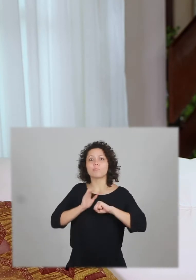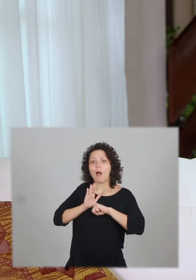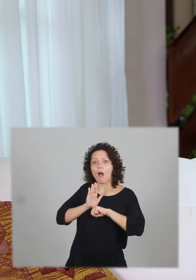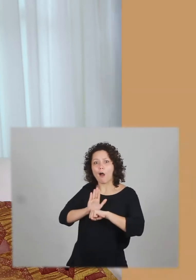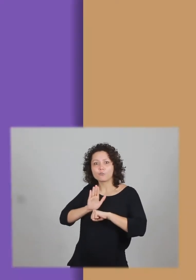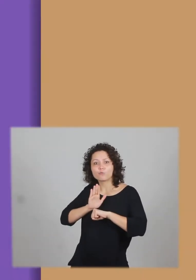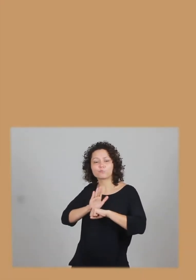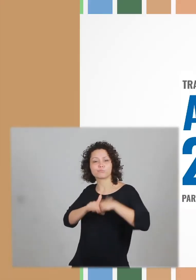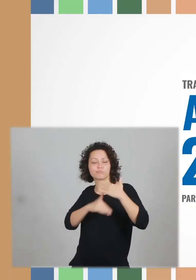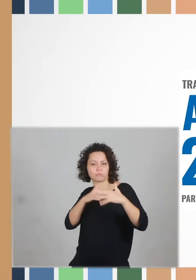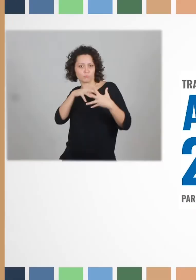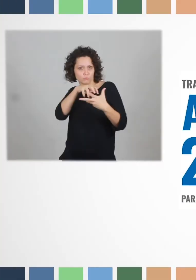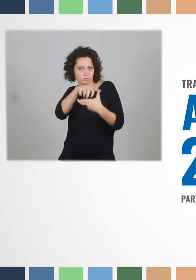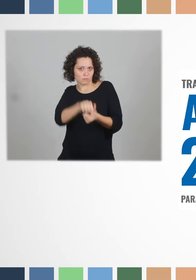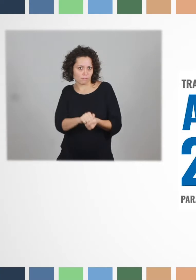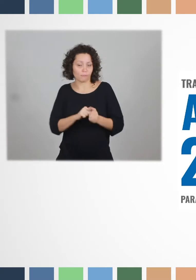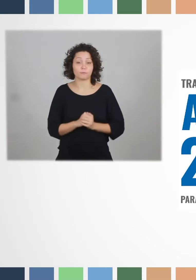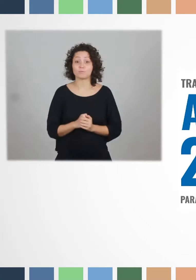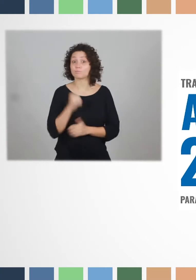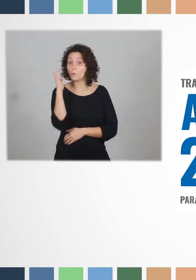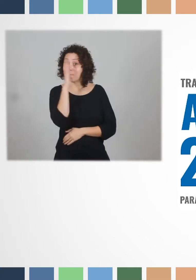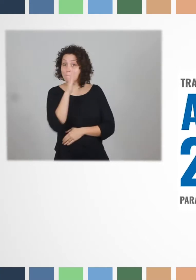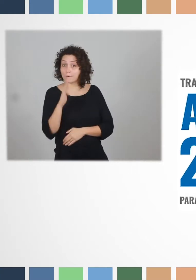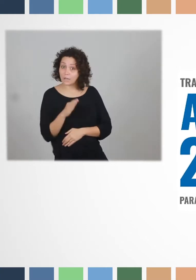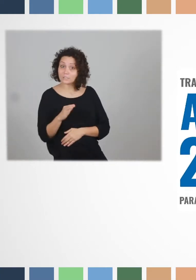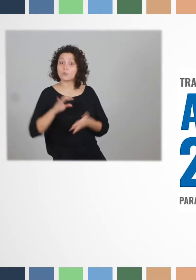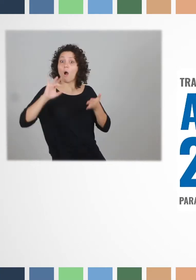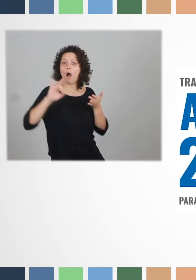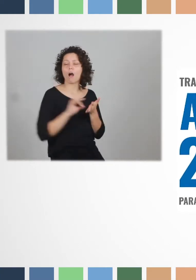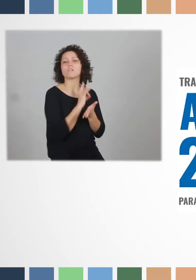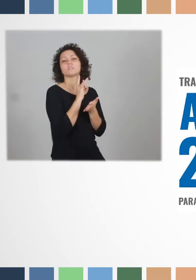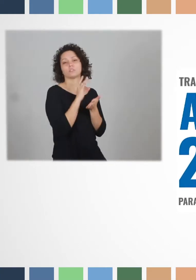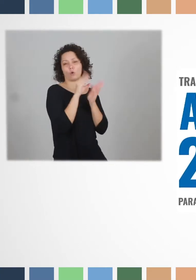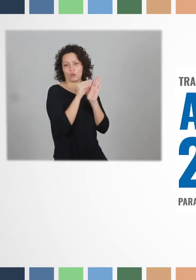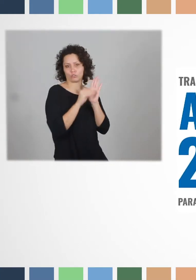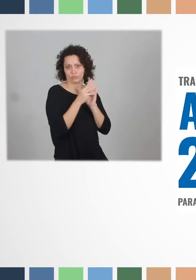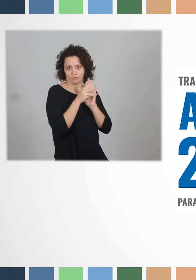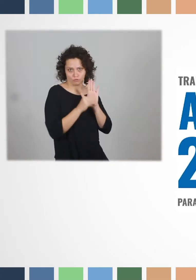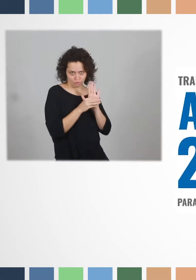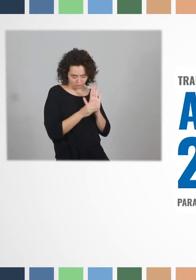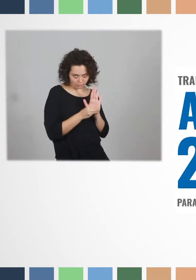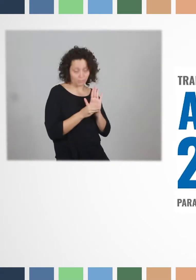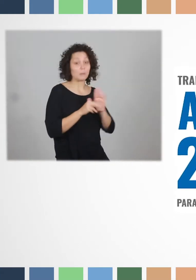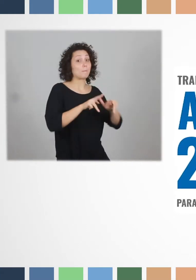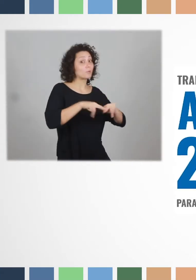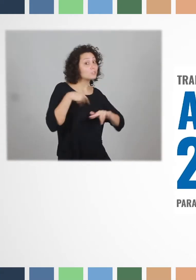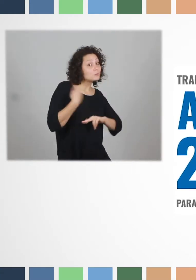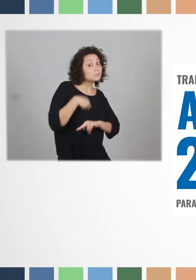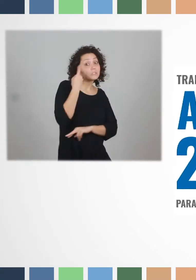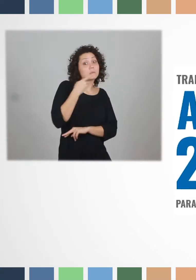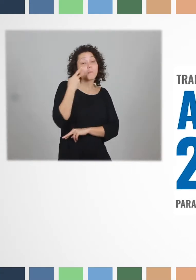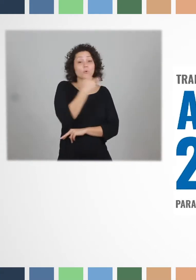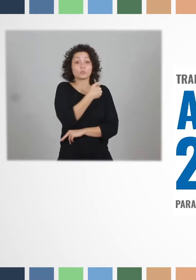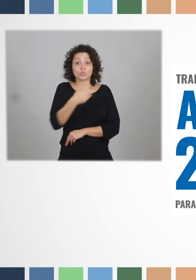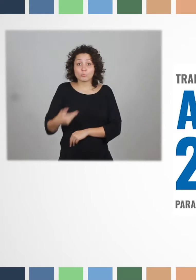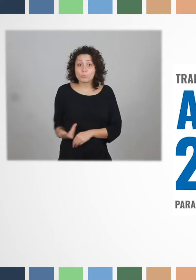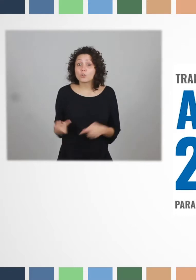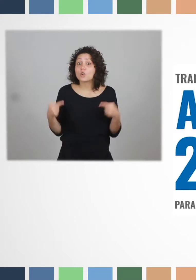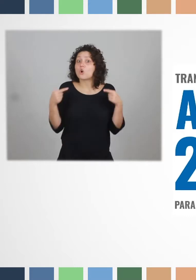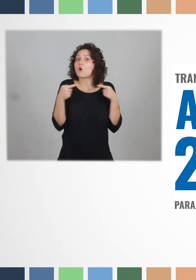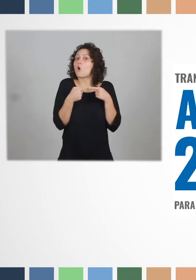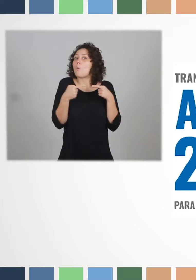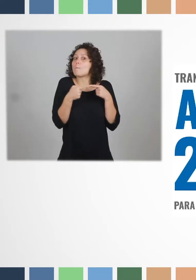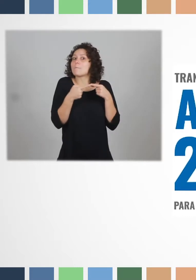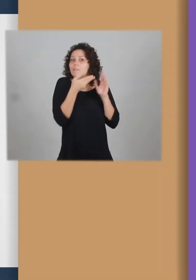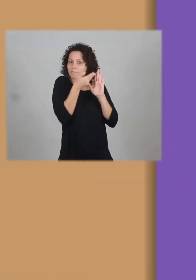sustentável. O Brasil aderiu à Agenda 2030 e, portanto, deve adotar políticas públicas em conformidade com os princípios